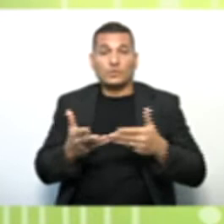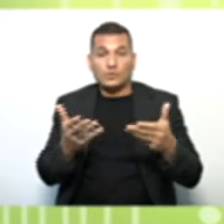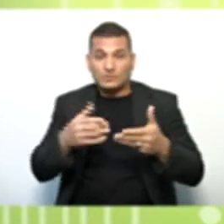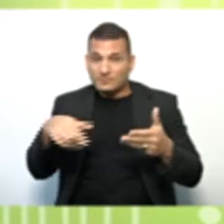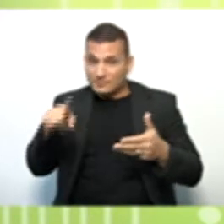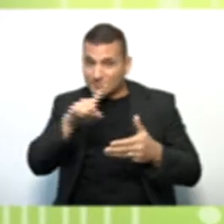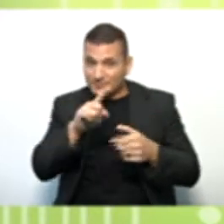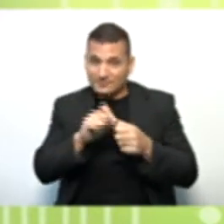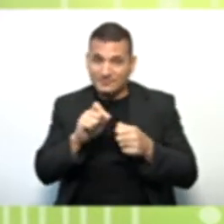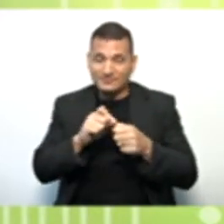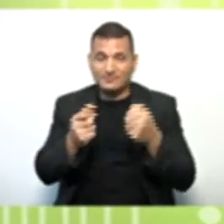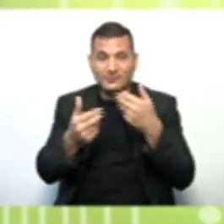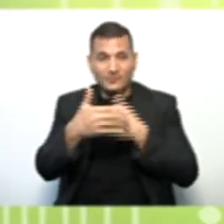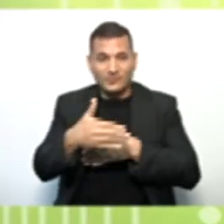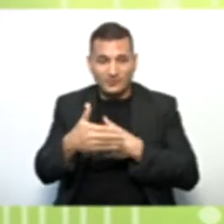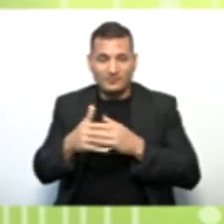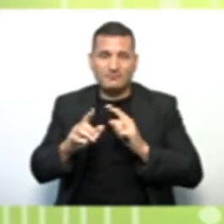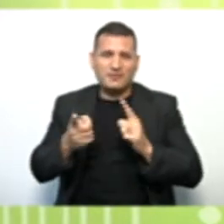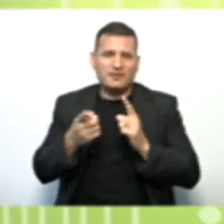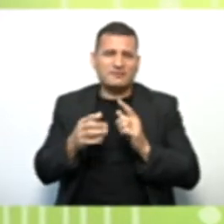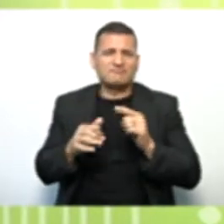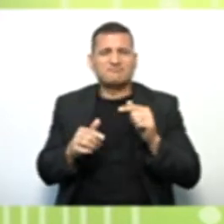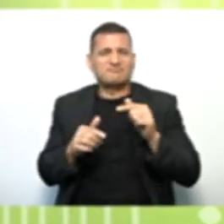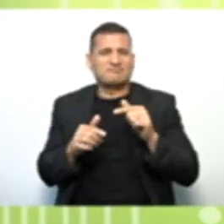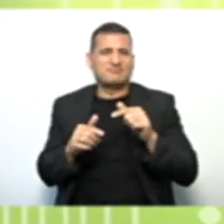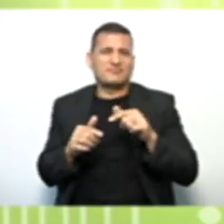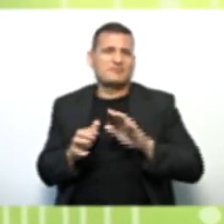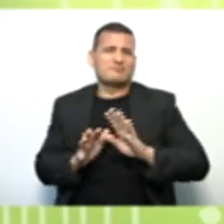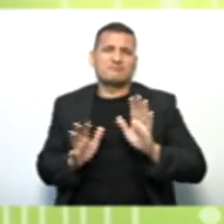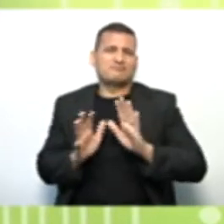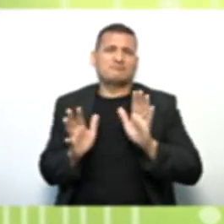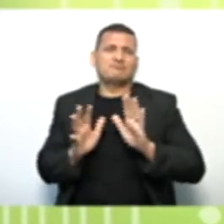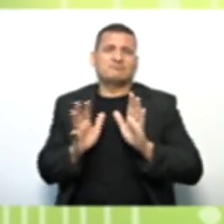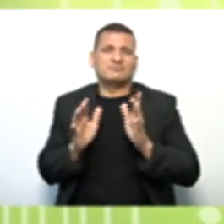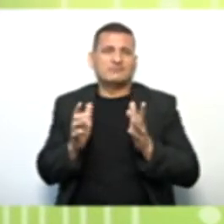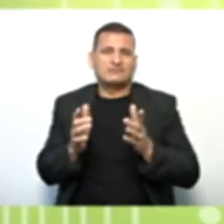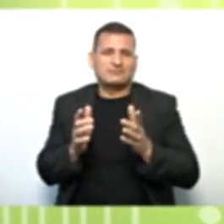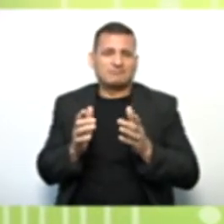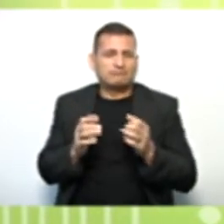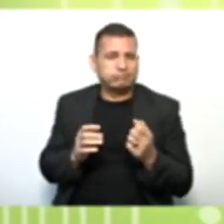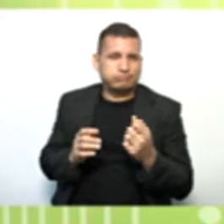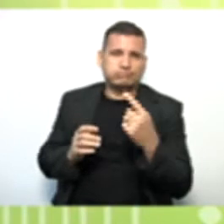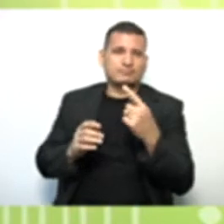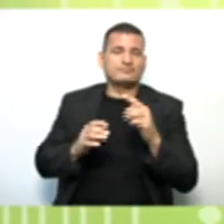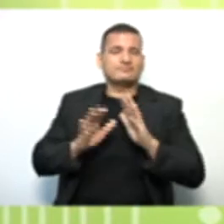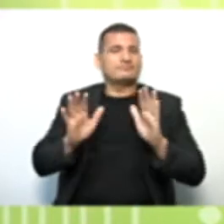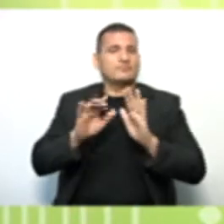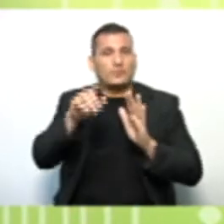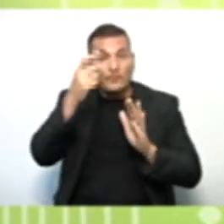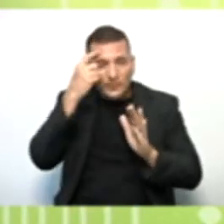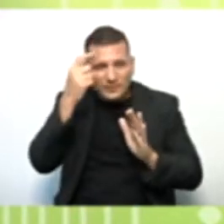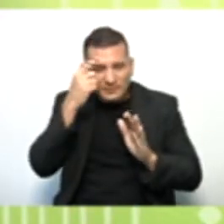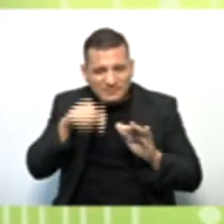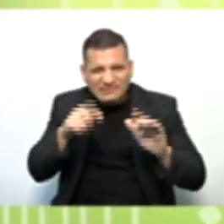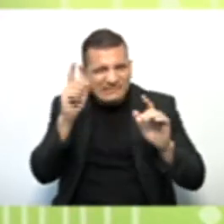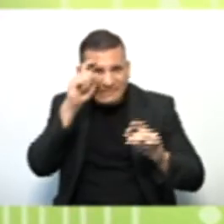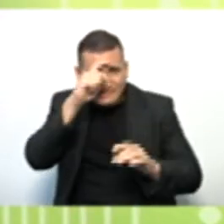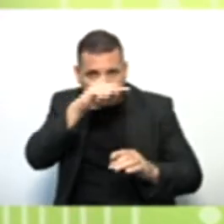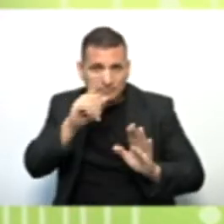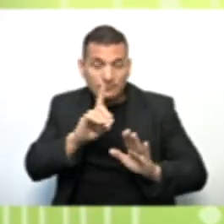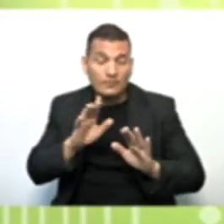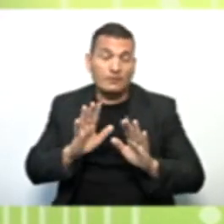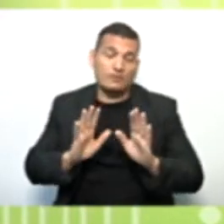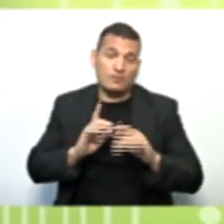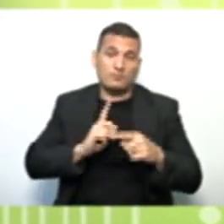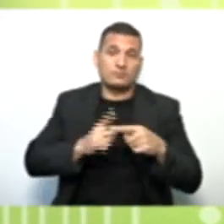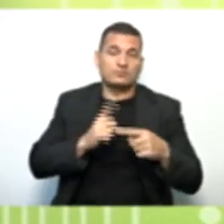prova, tá bom? Mas nada muito extravagante, como vocês podem estar pensando, até porque no